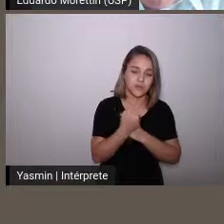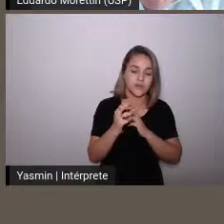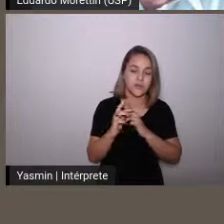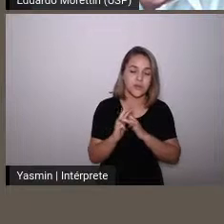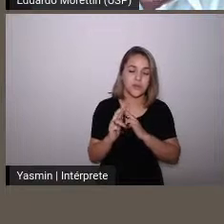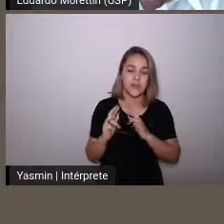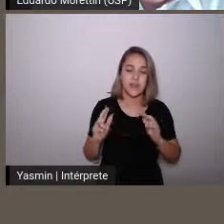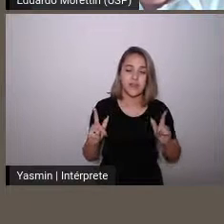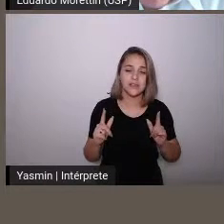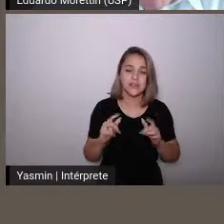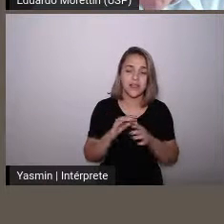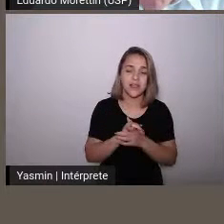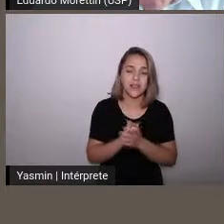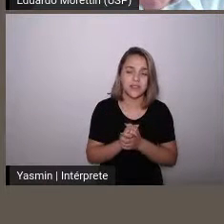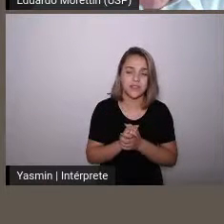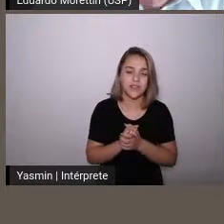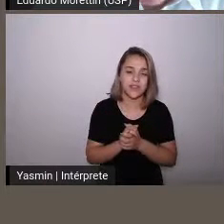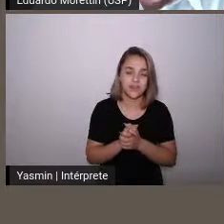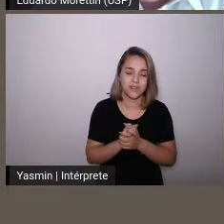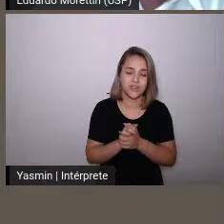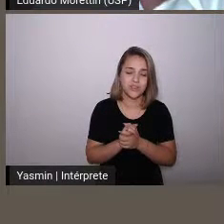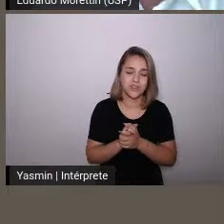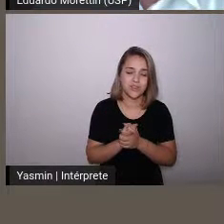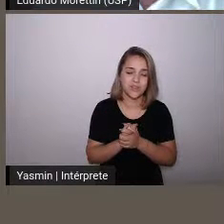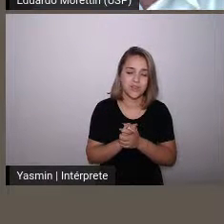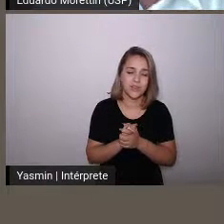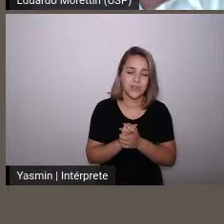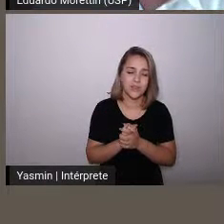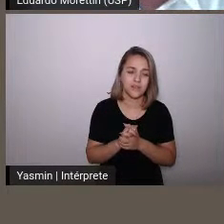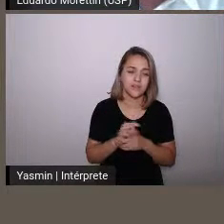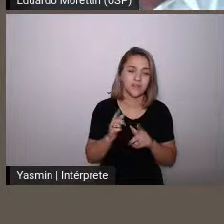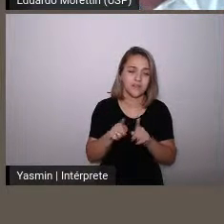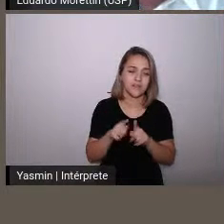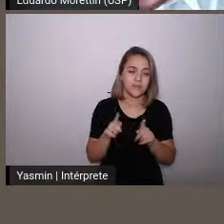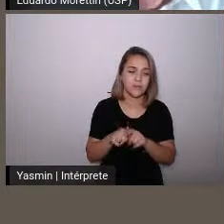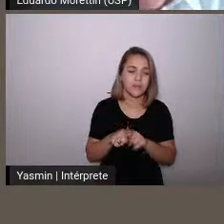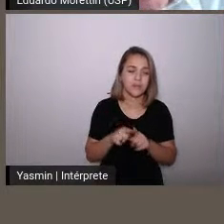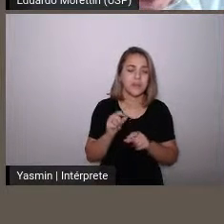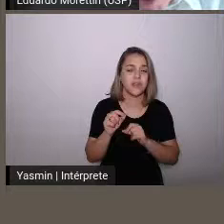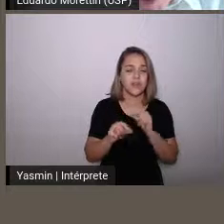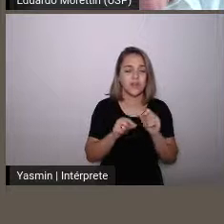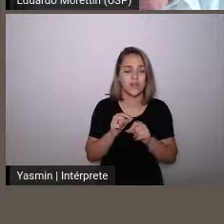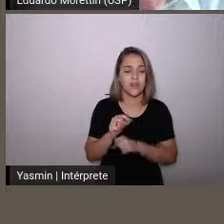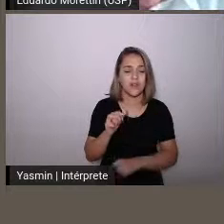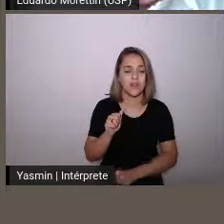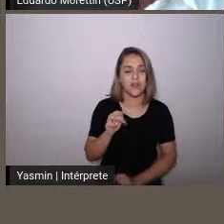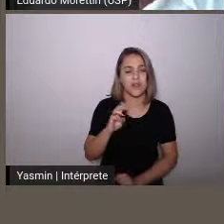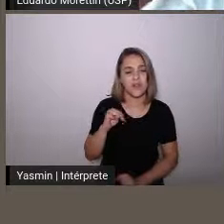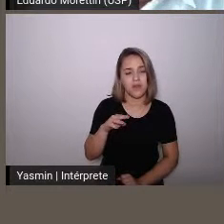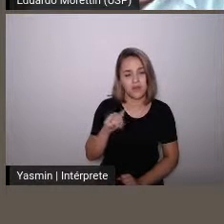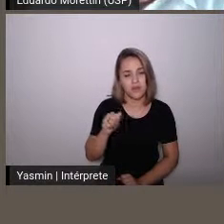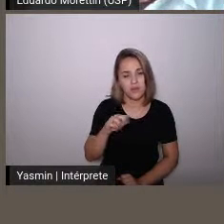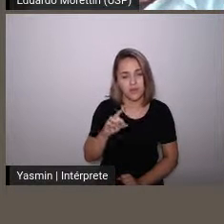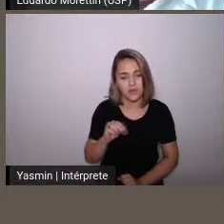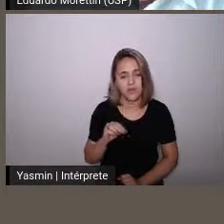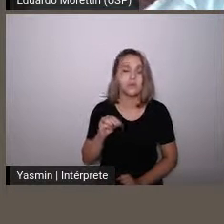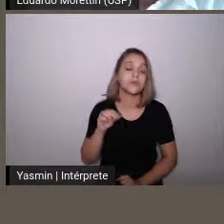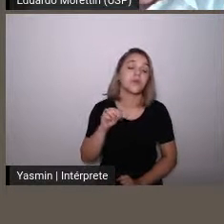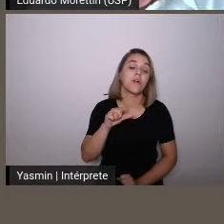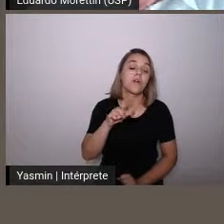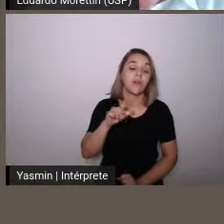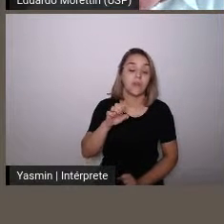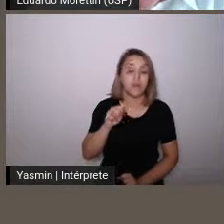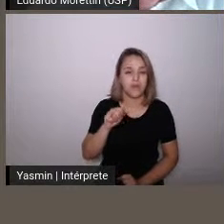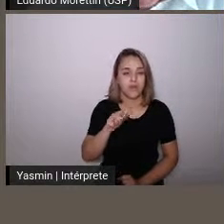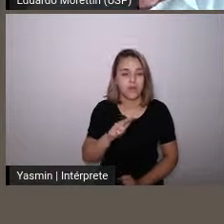de Almeida, Otávio Gabus Mendes, Antônio Tibiriçá e Armando Leal Pamplona. Falaremos de Pamplona e